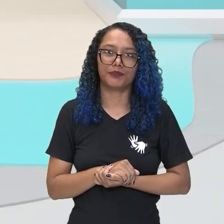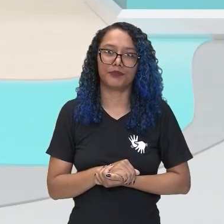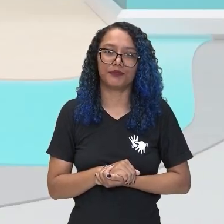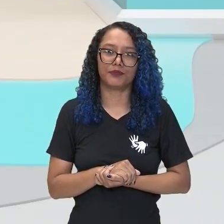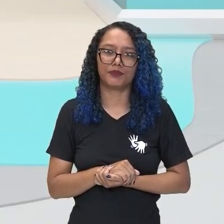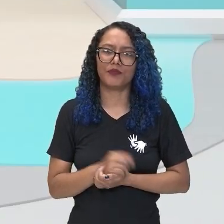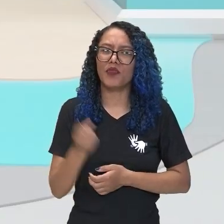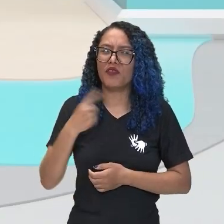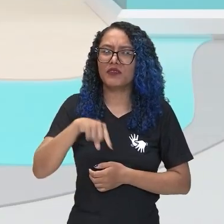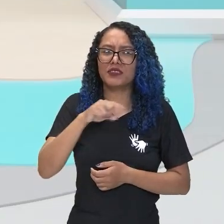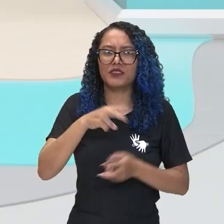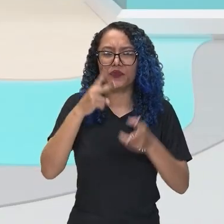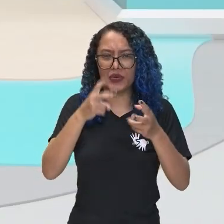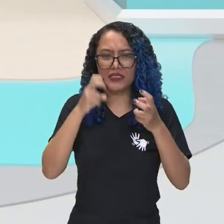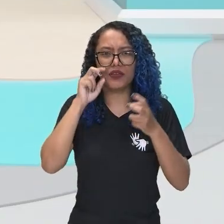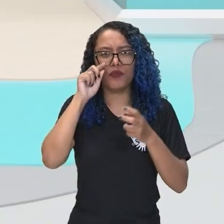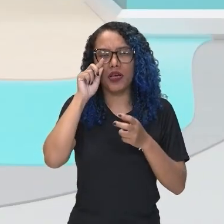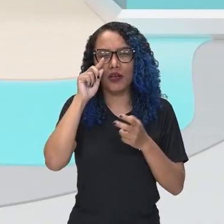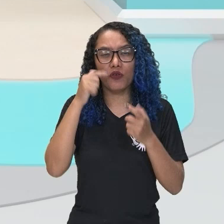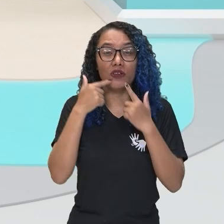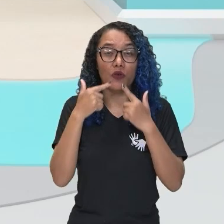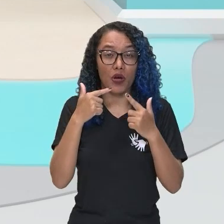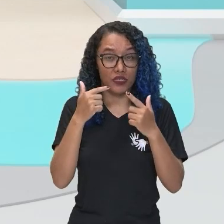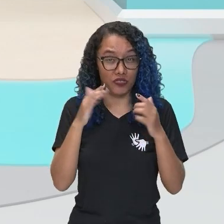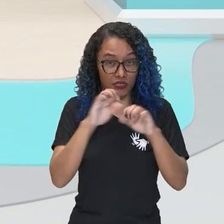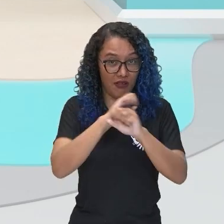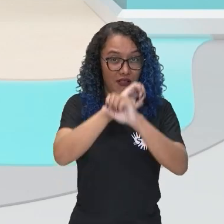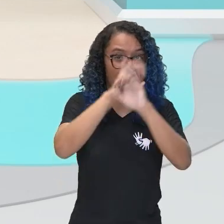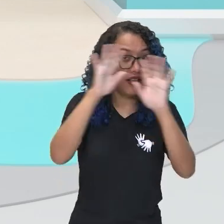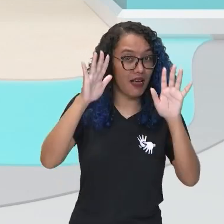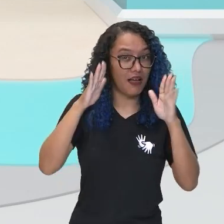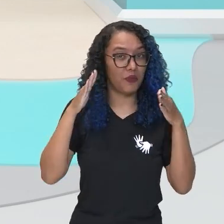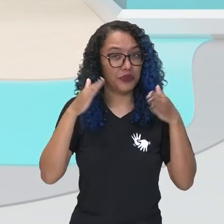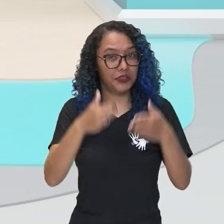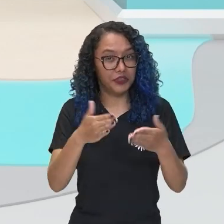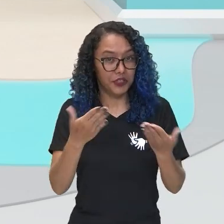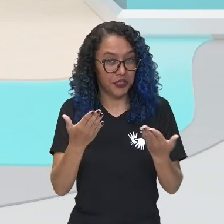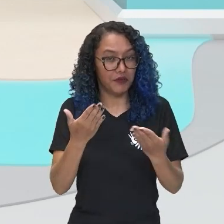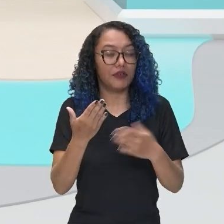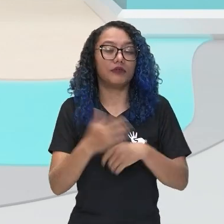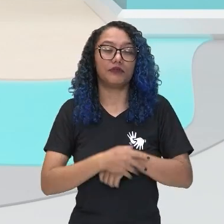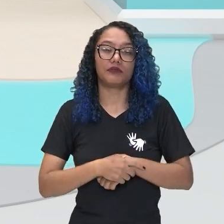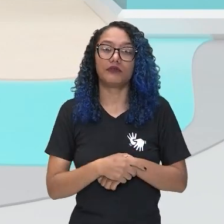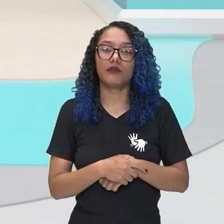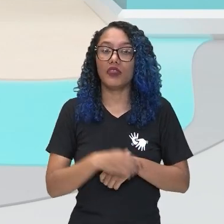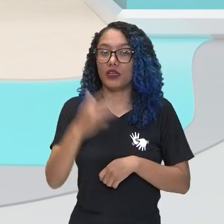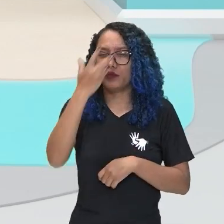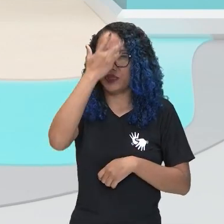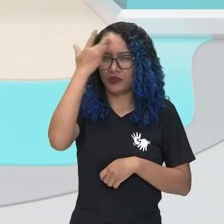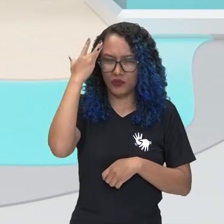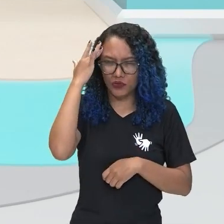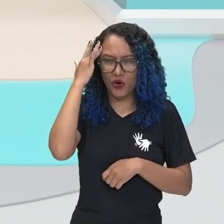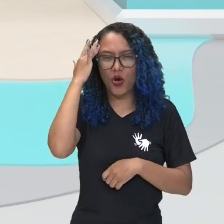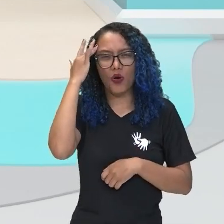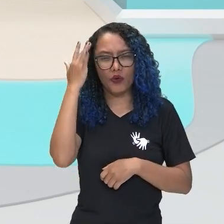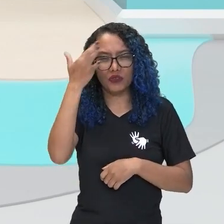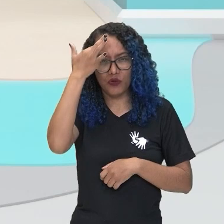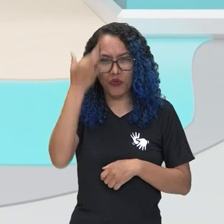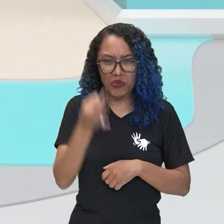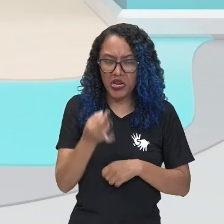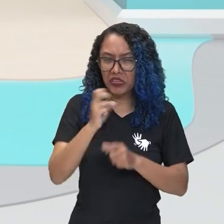Notaram como a linguagem é uma linguagem objetiva, clara, todo mundo consegue compreender, não é isso? E vocês conheceram um pouco mais sobre